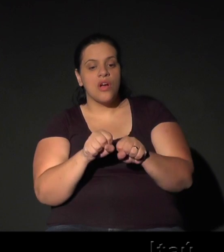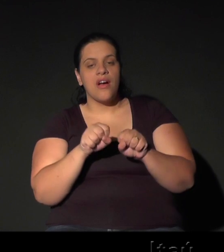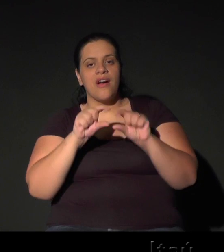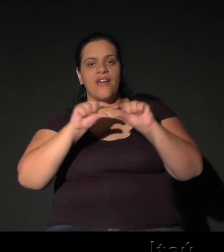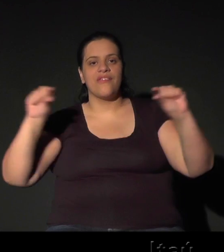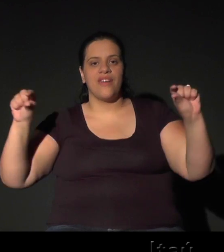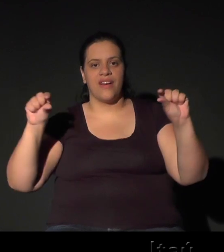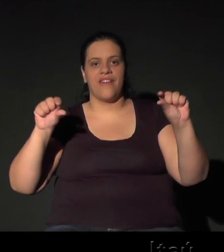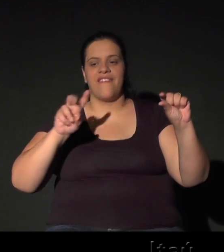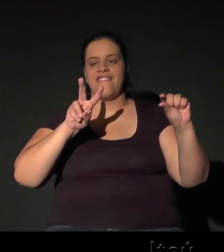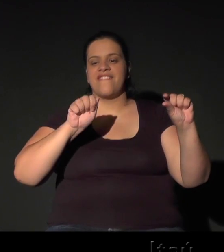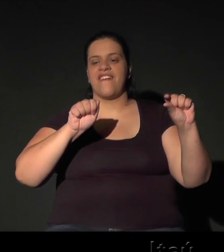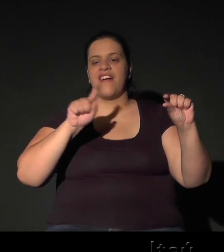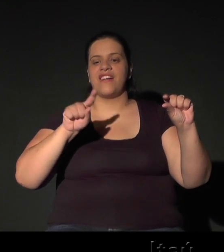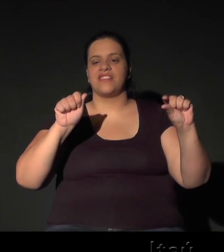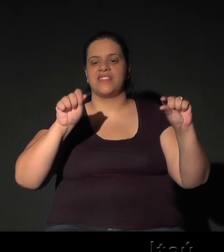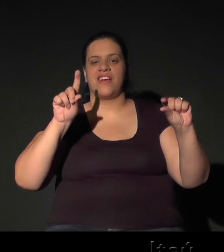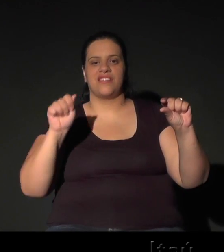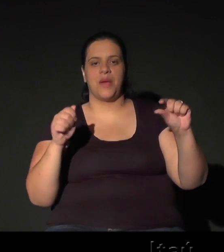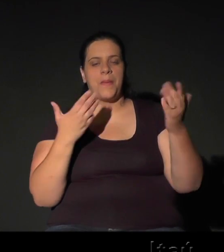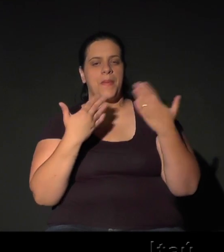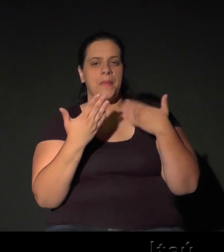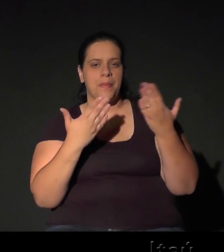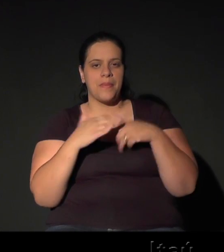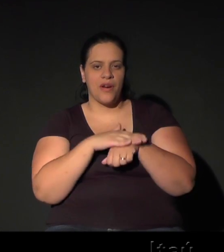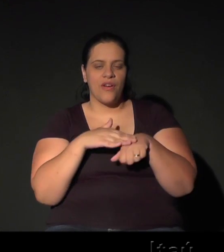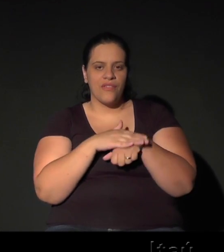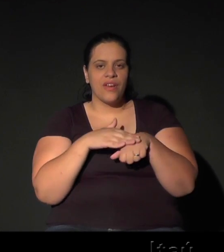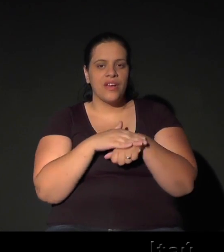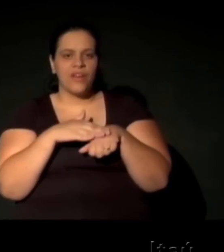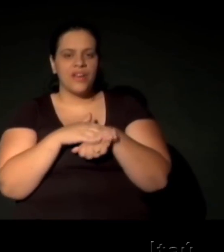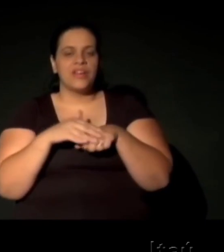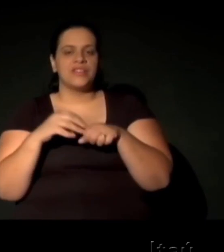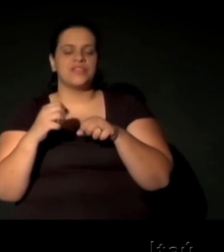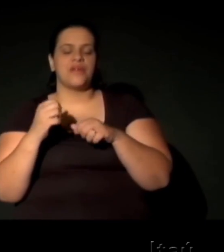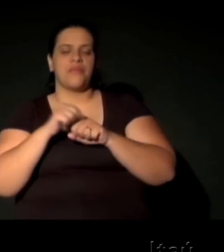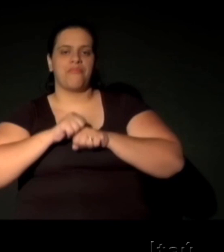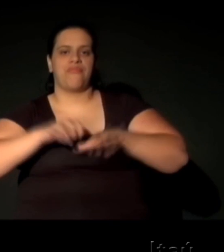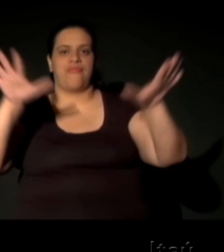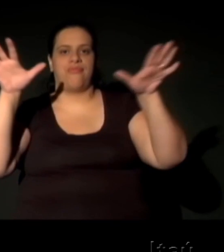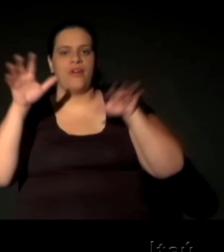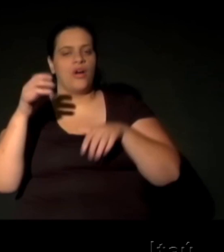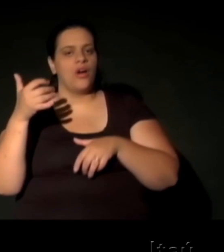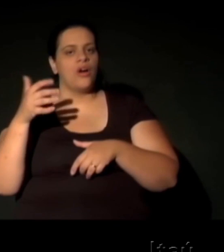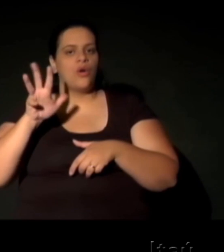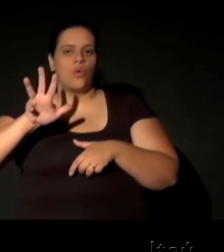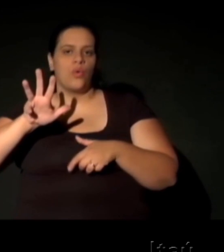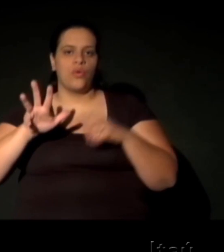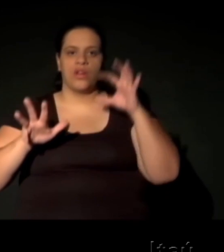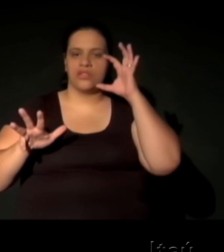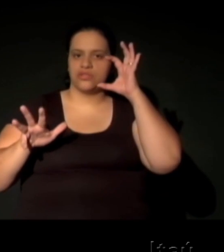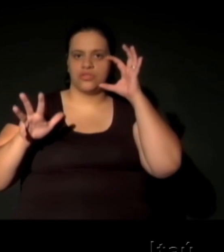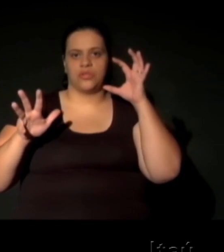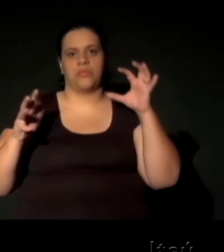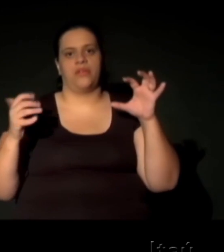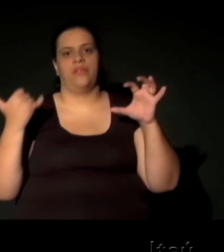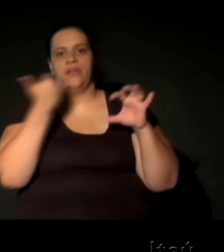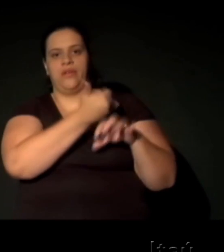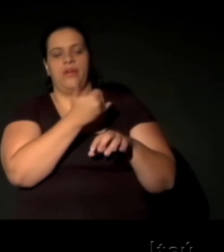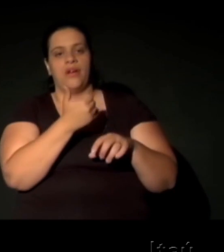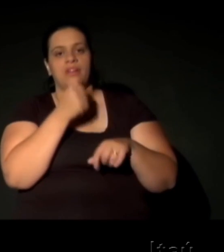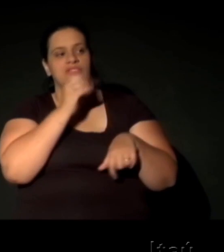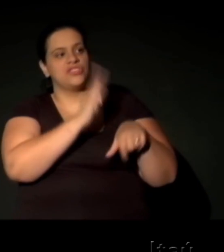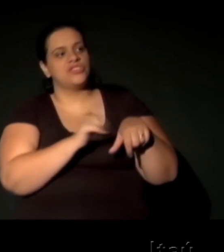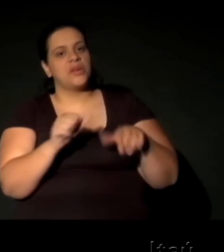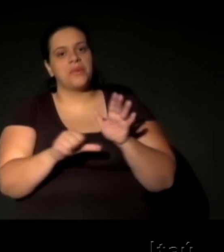expressão vazada numa das conversas na do Lula com a Dilma que eu brinco foi uma daquelas conversas onde a gente descobriu que Lula cham Dilma